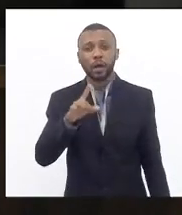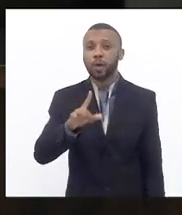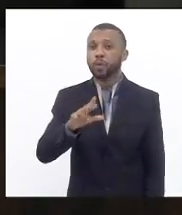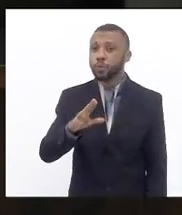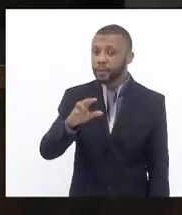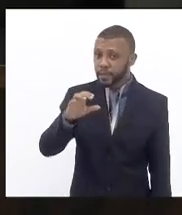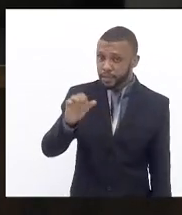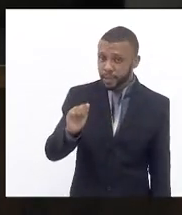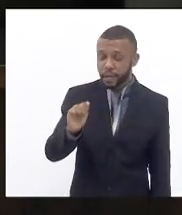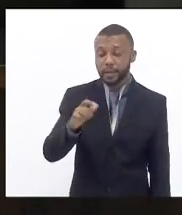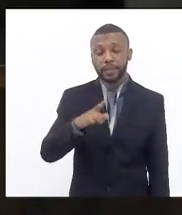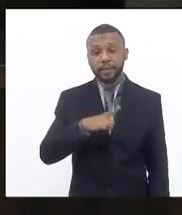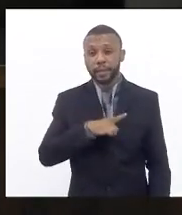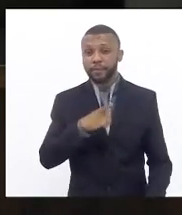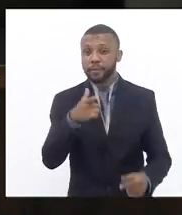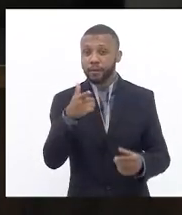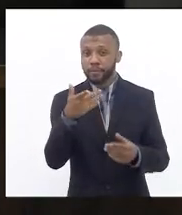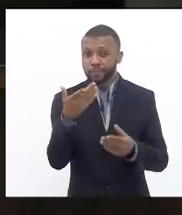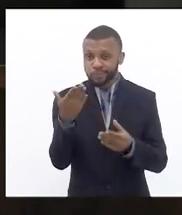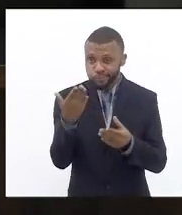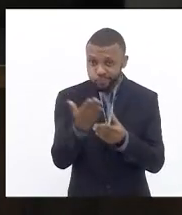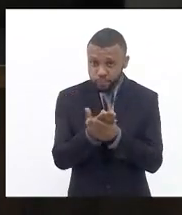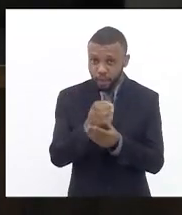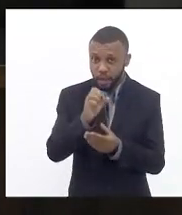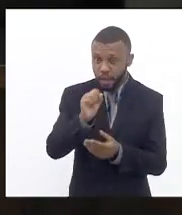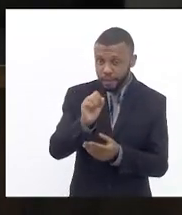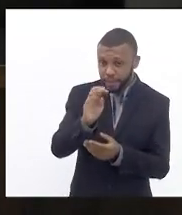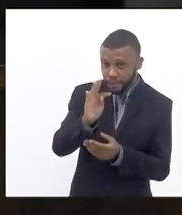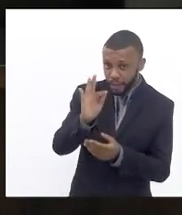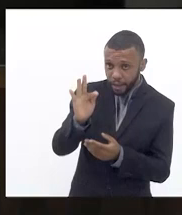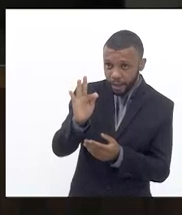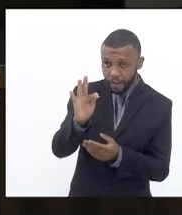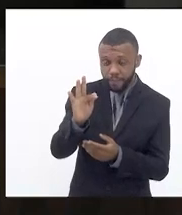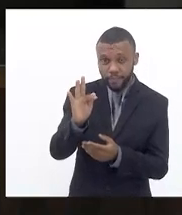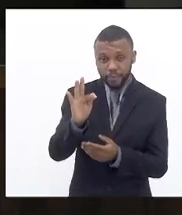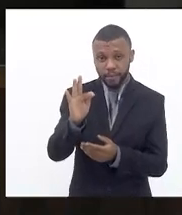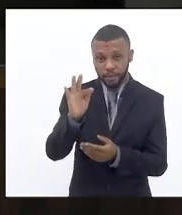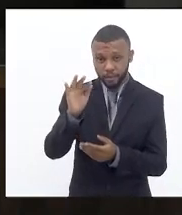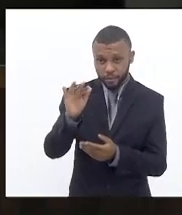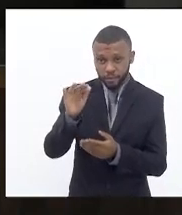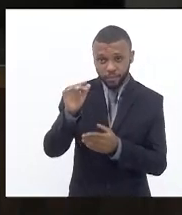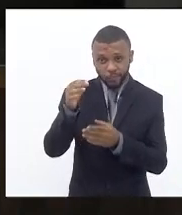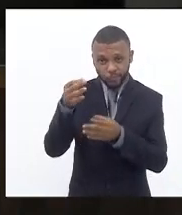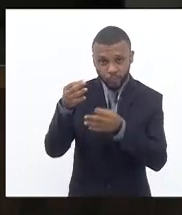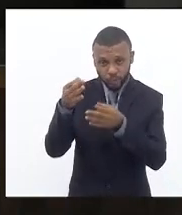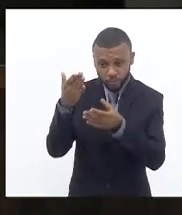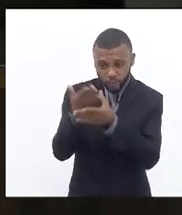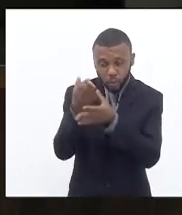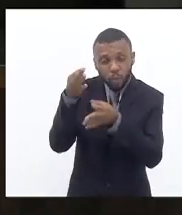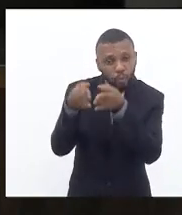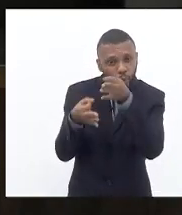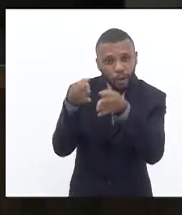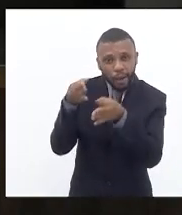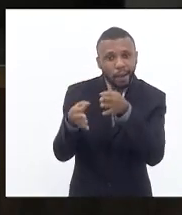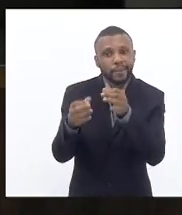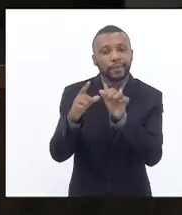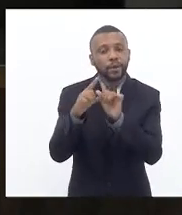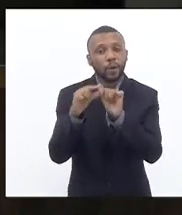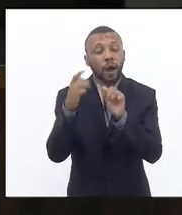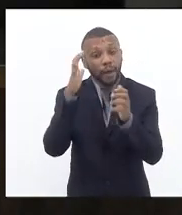Luiz Paulo trânsito em julgado no Supremo Tribunal Federal que o artigo